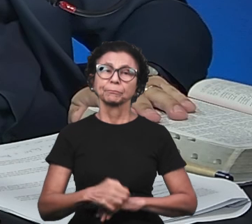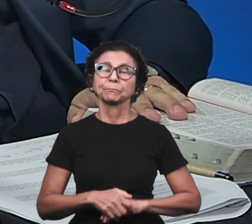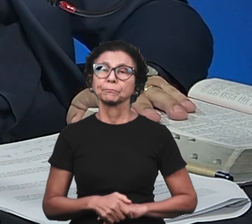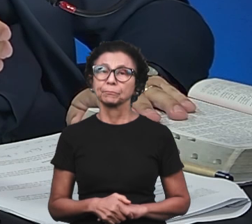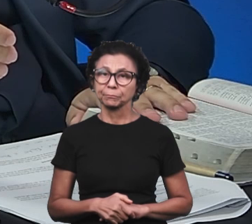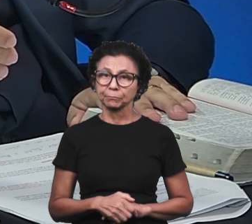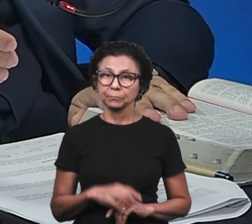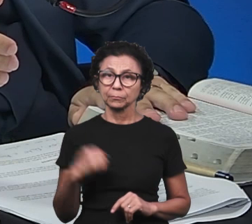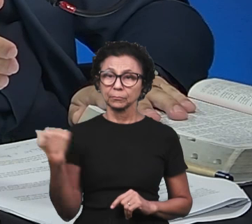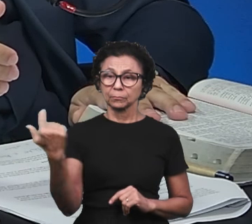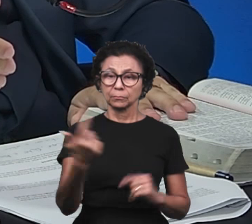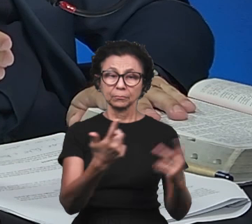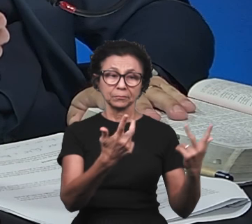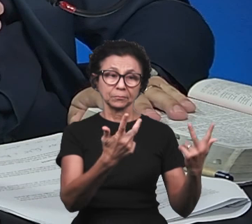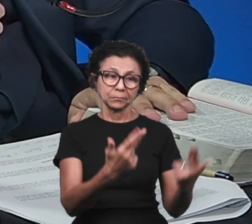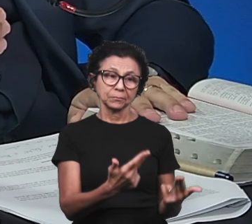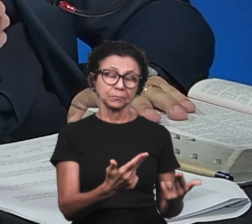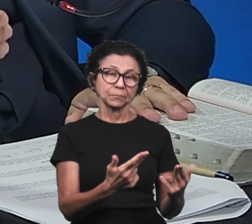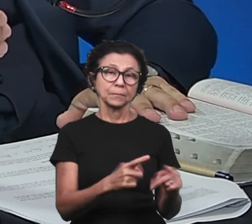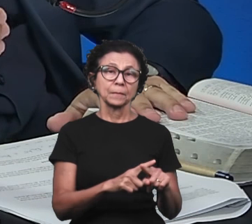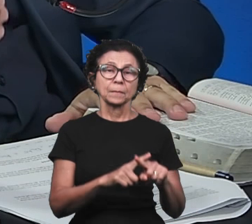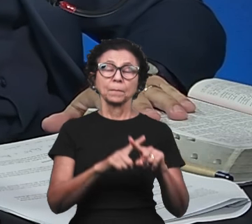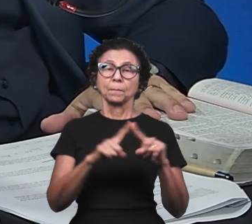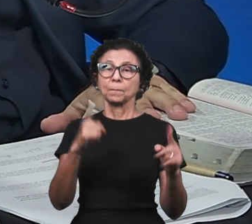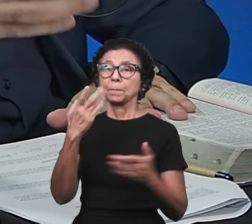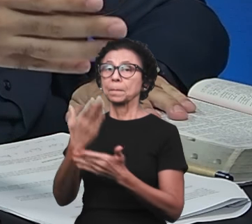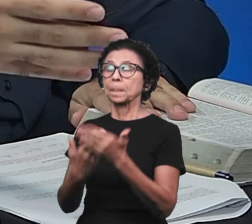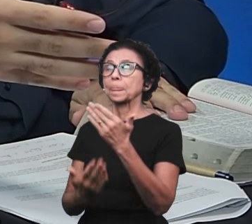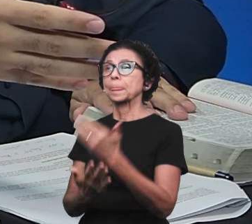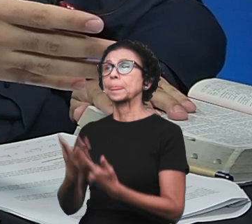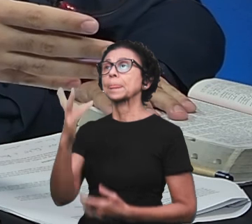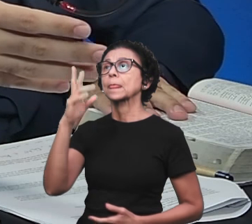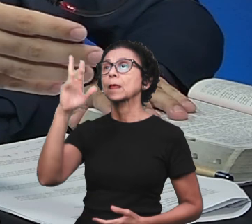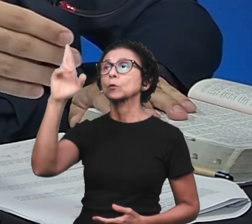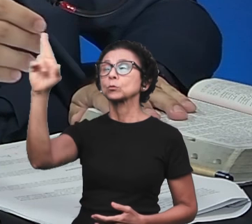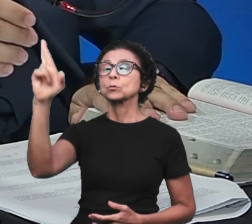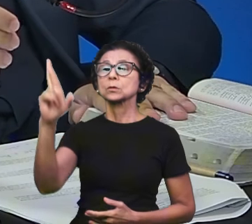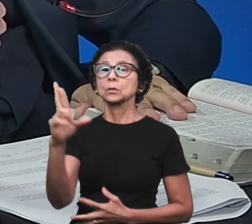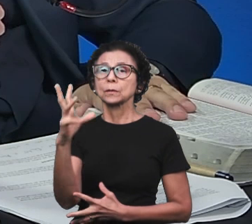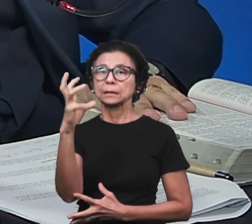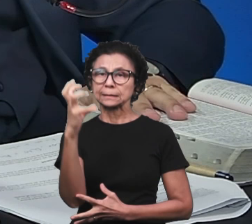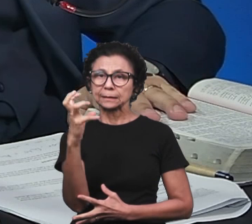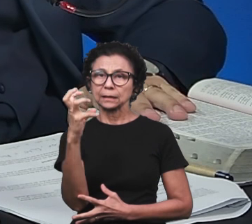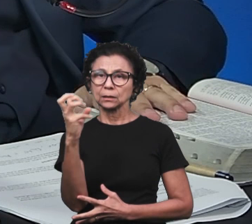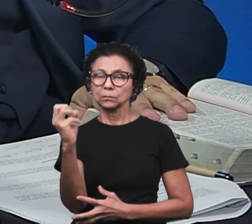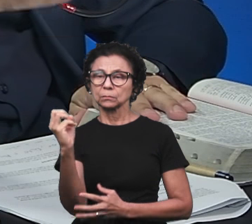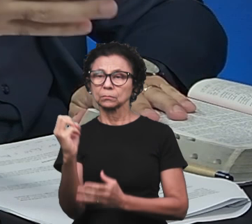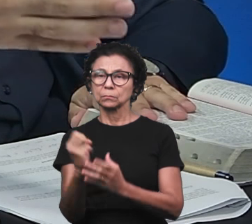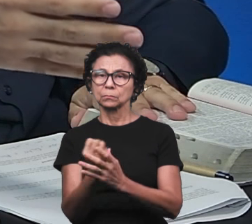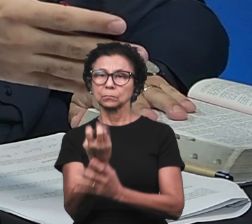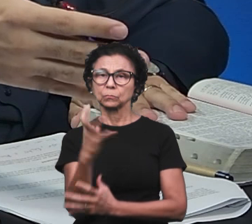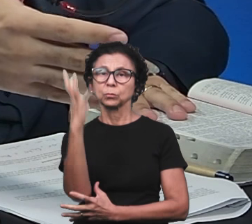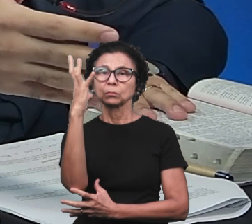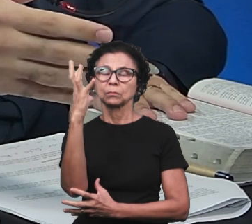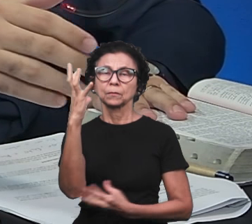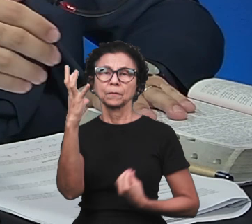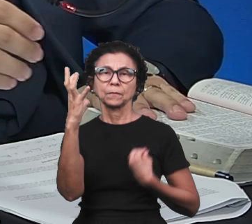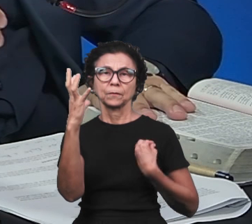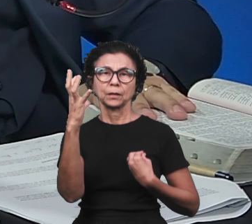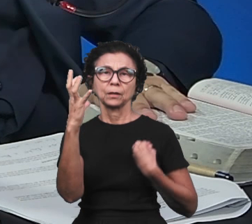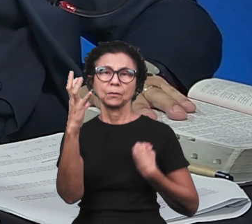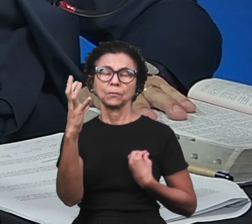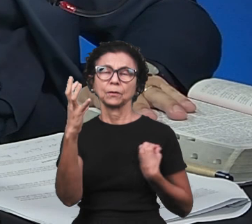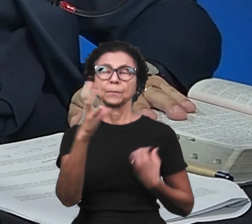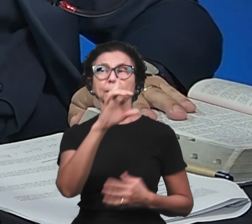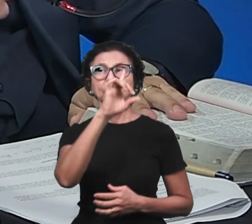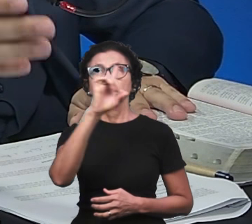do Senhor, esse galho seco ganha vida. Há um Deus que vivifica, há um